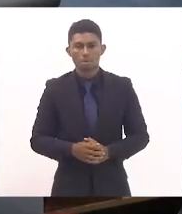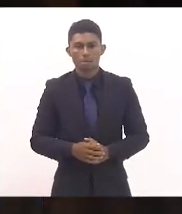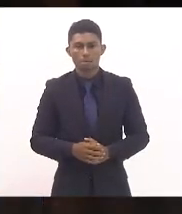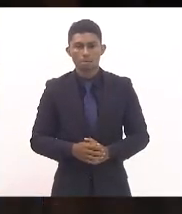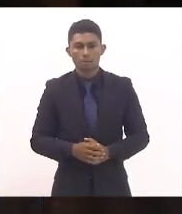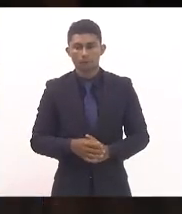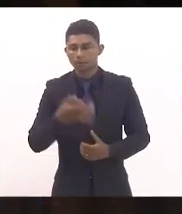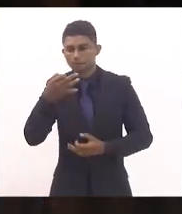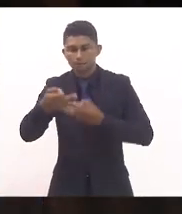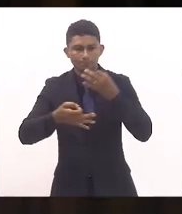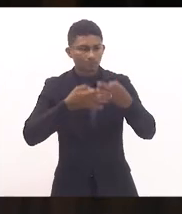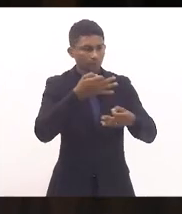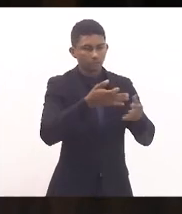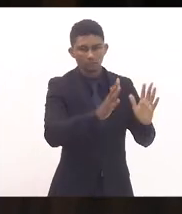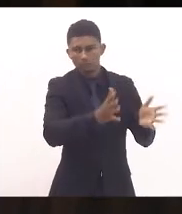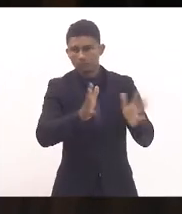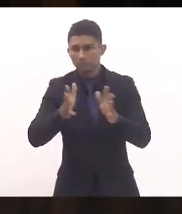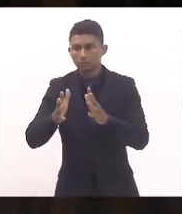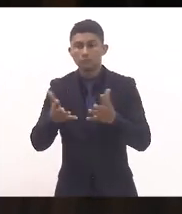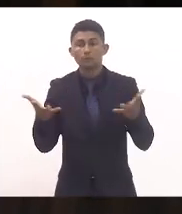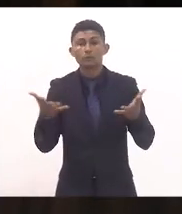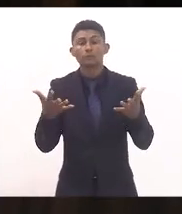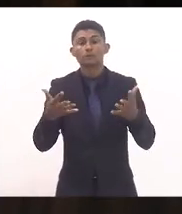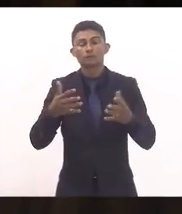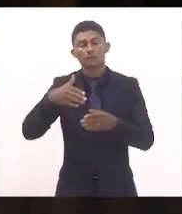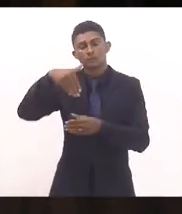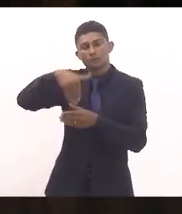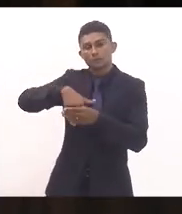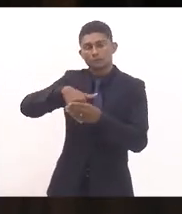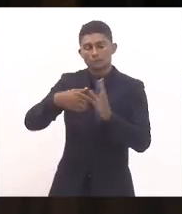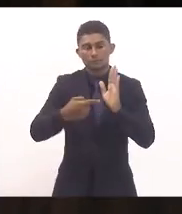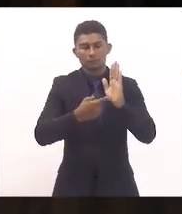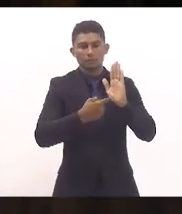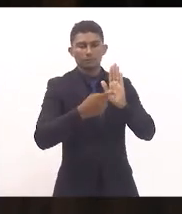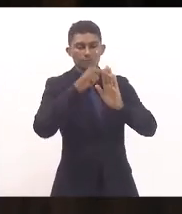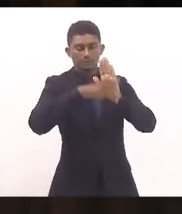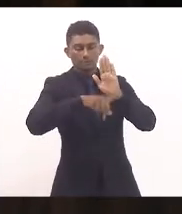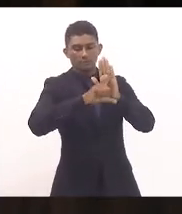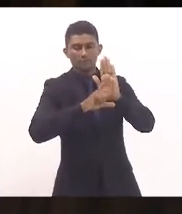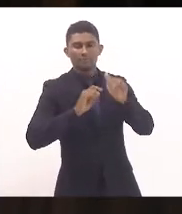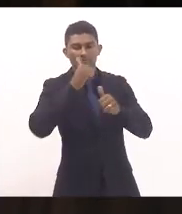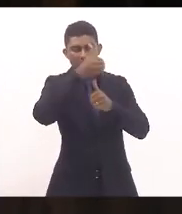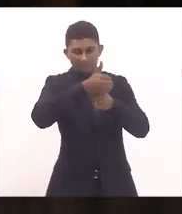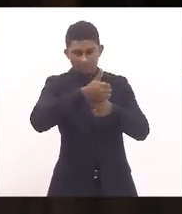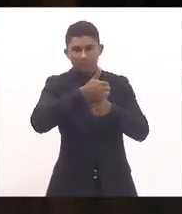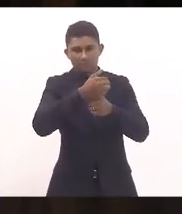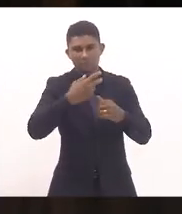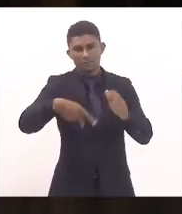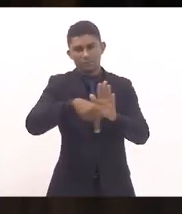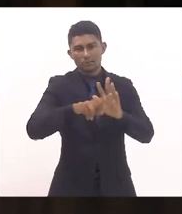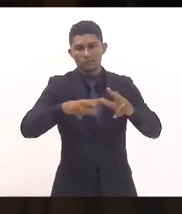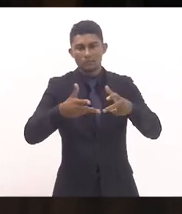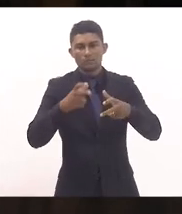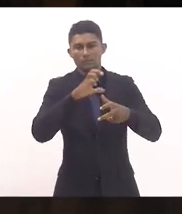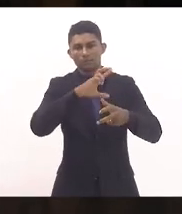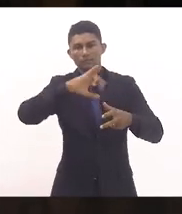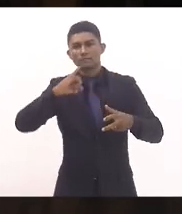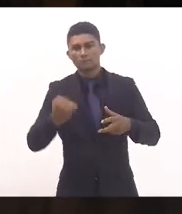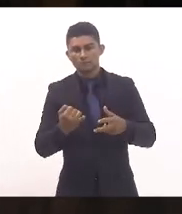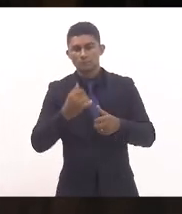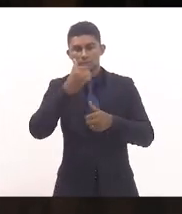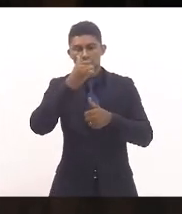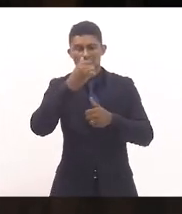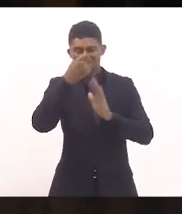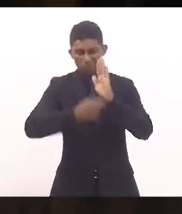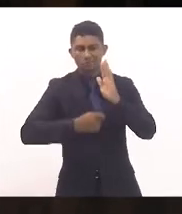Os pareceres emitidos em votação substitutivo da Comissão de Constituição e Justiça, conforme a final de redação que a presidência defere.